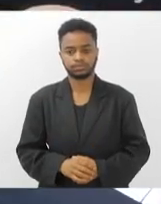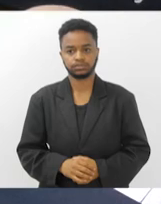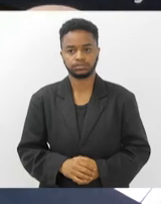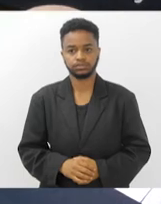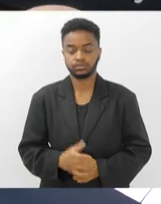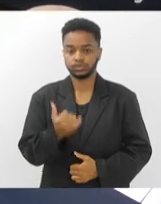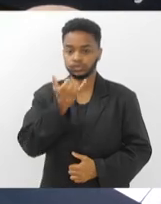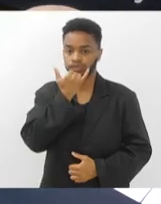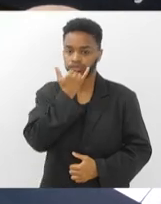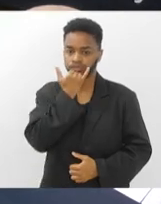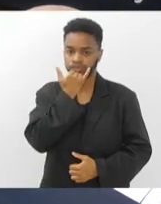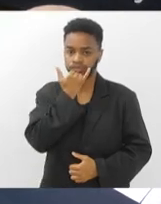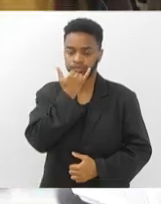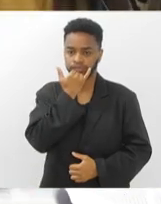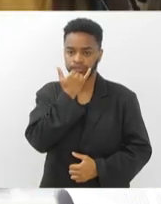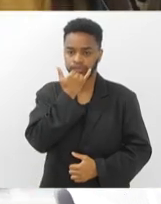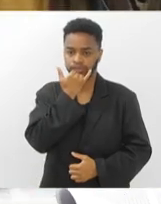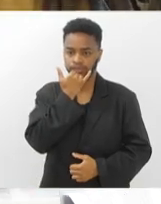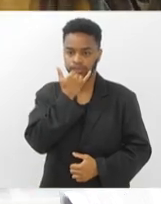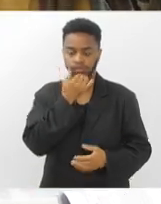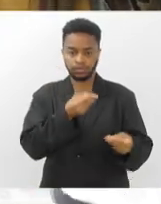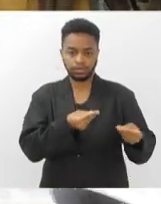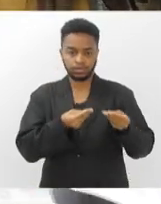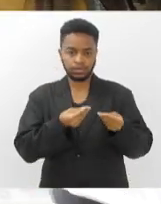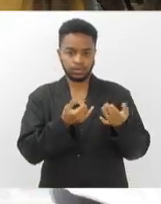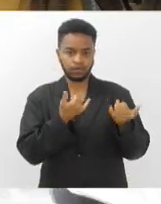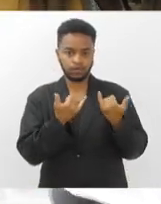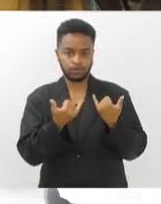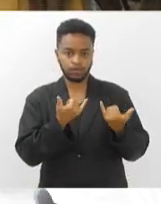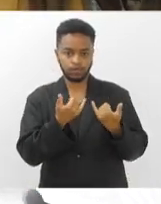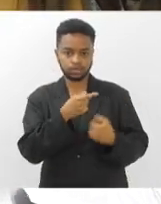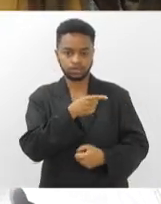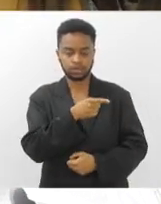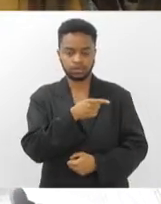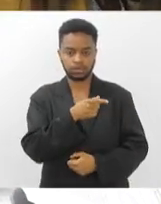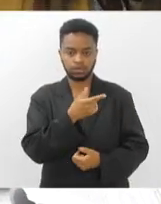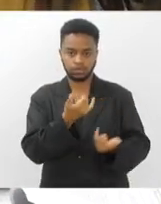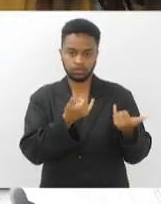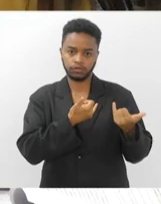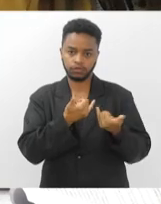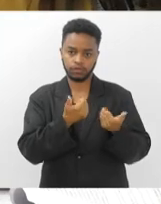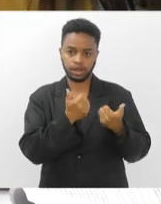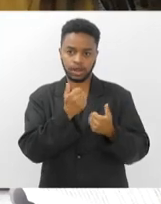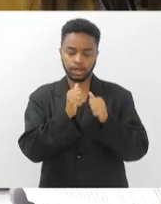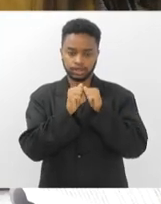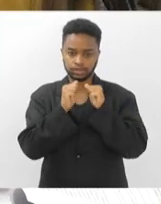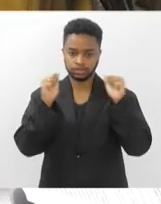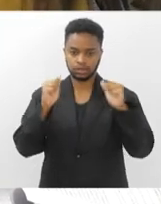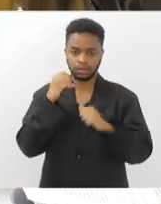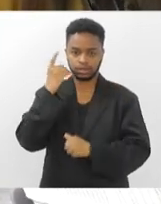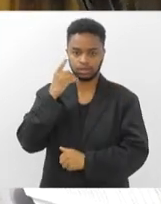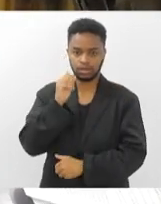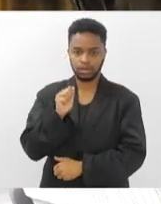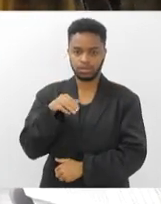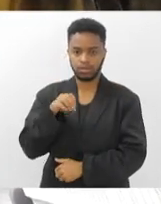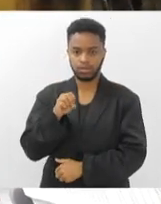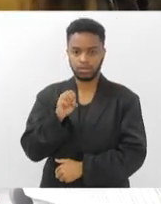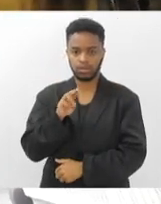Me perdoe, estou recebendo a informação aqui da assessoria do deputado Rodrigo Amorim,